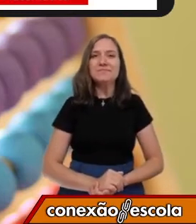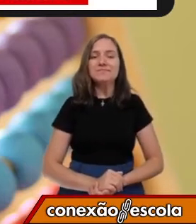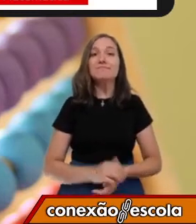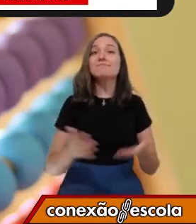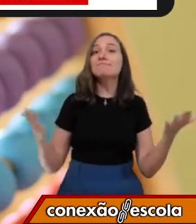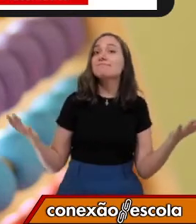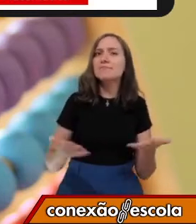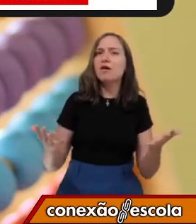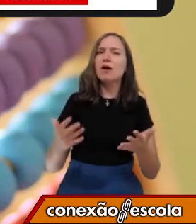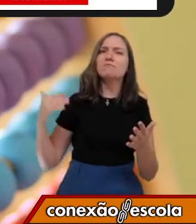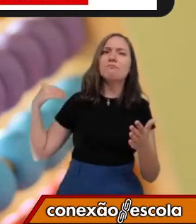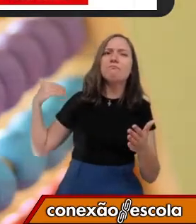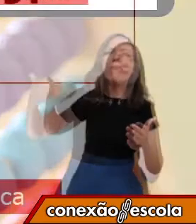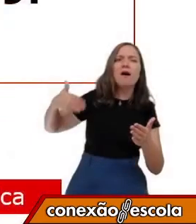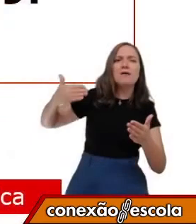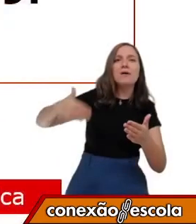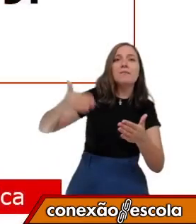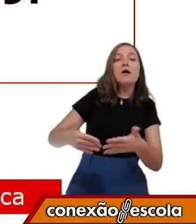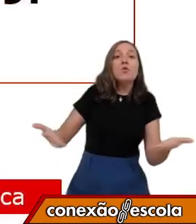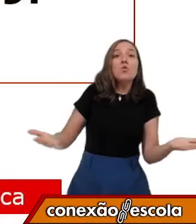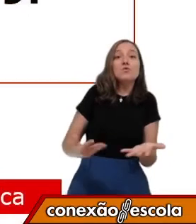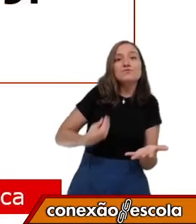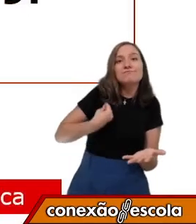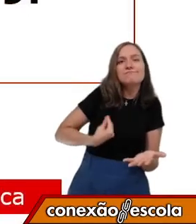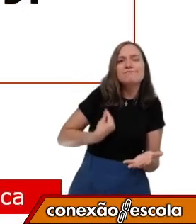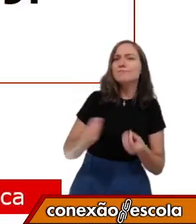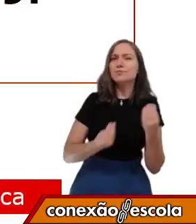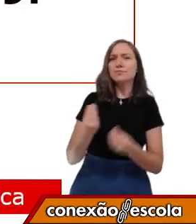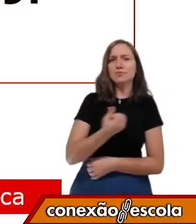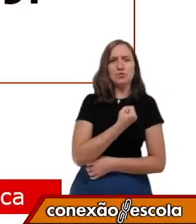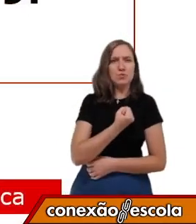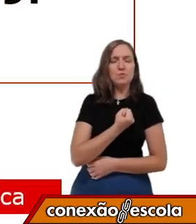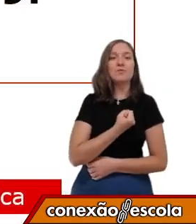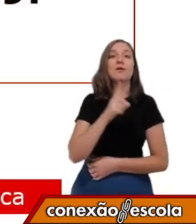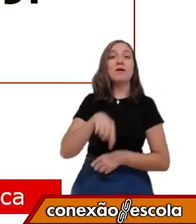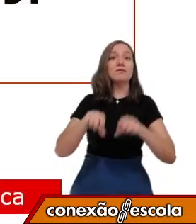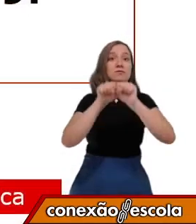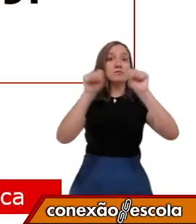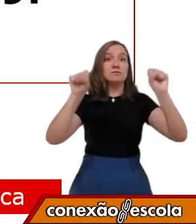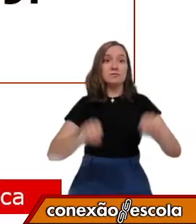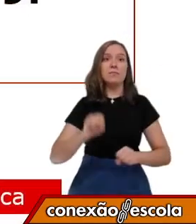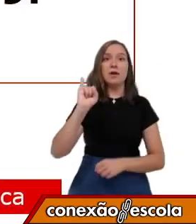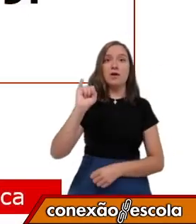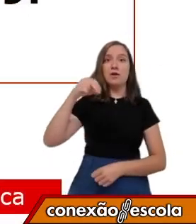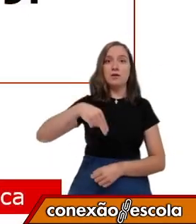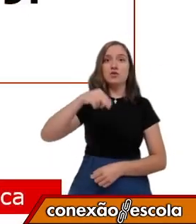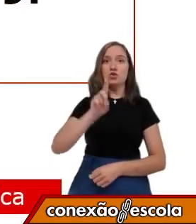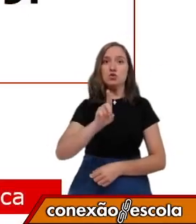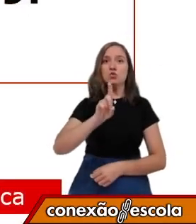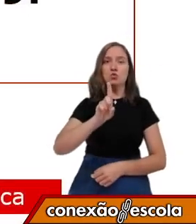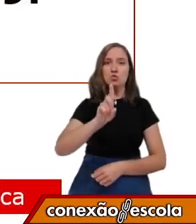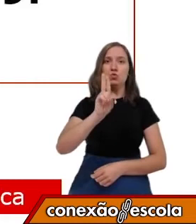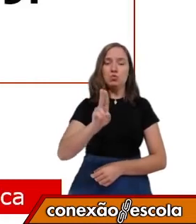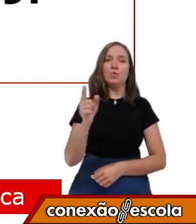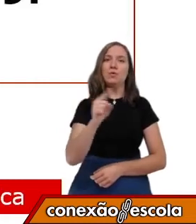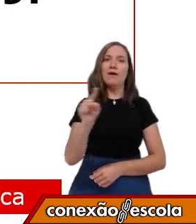até agora no nosso sistema de numeração utilizado hoje, que é o sistema indo-arábico. Diversas